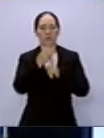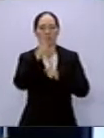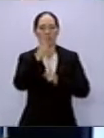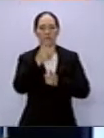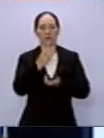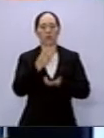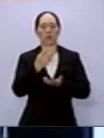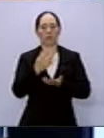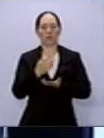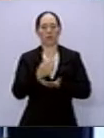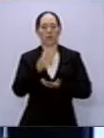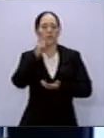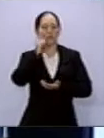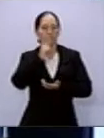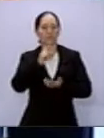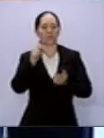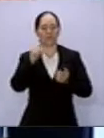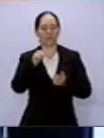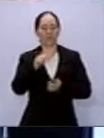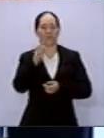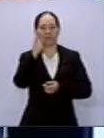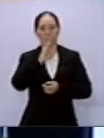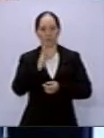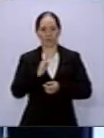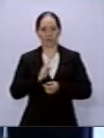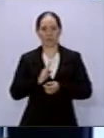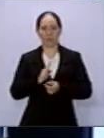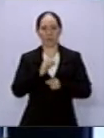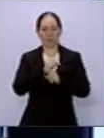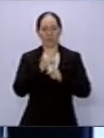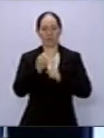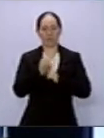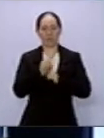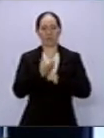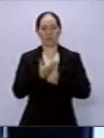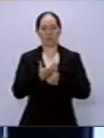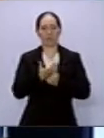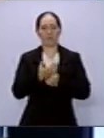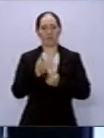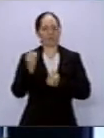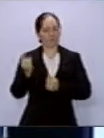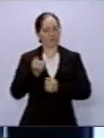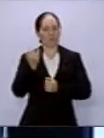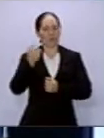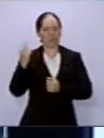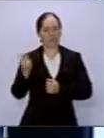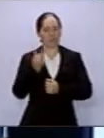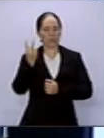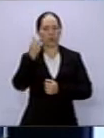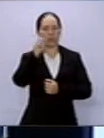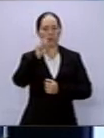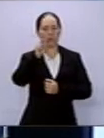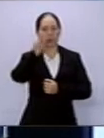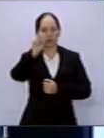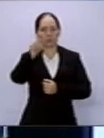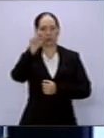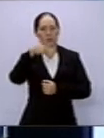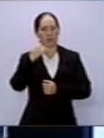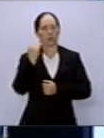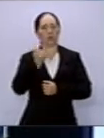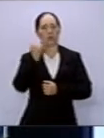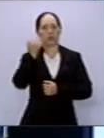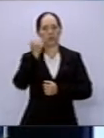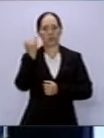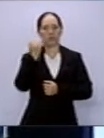e esse ganho essa conquista na conquista da sociedade brasileira então valorizaram o SUS é extremamente